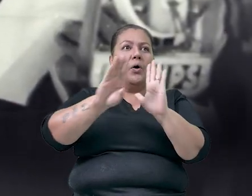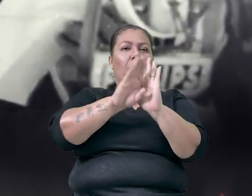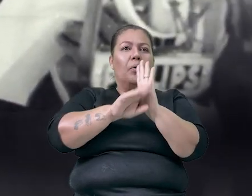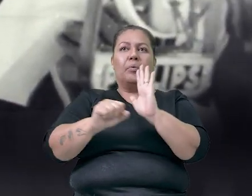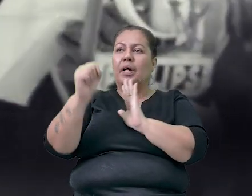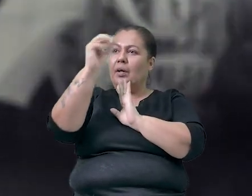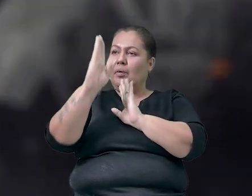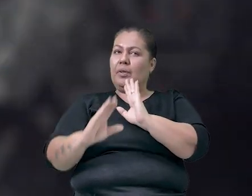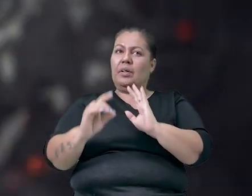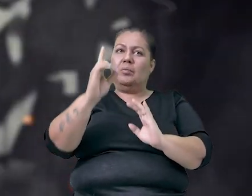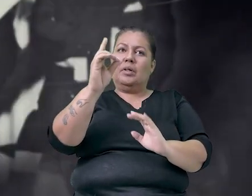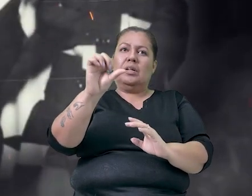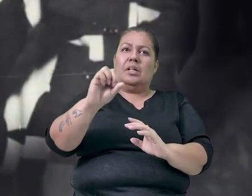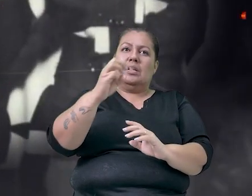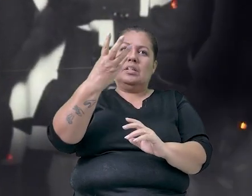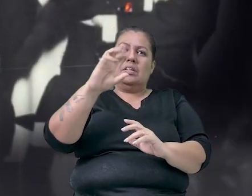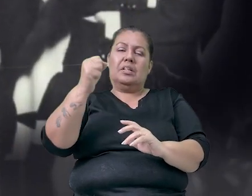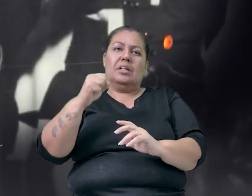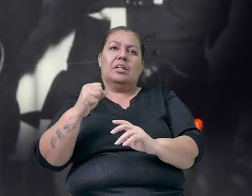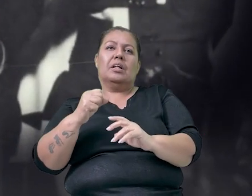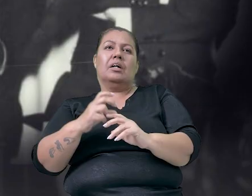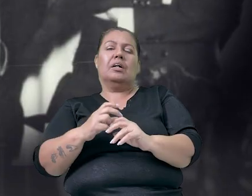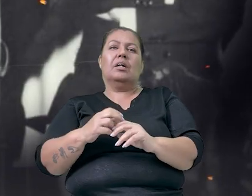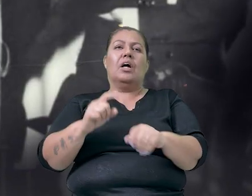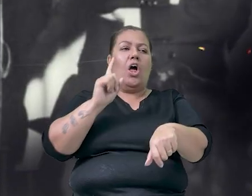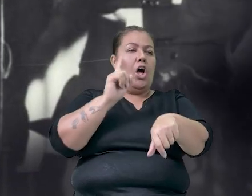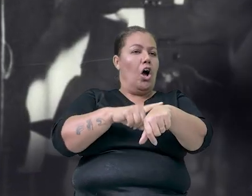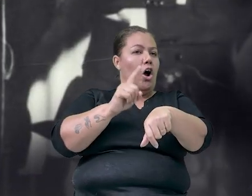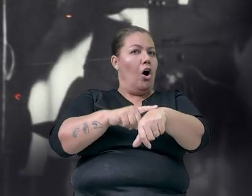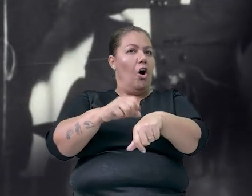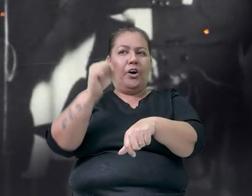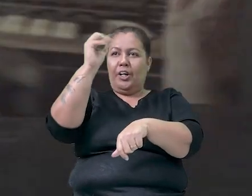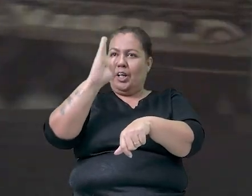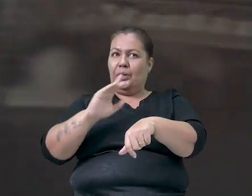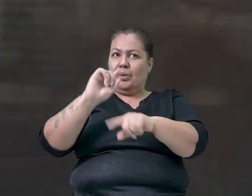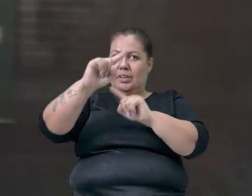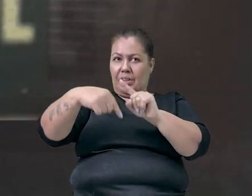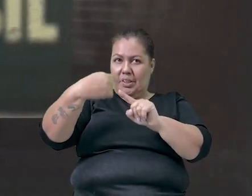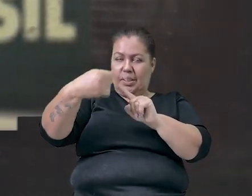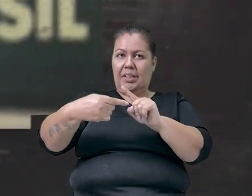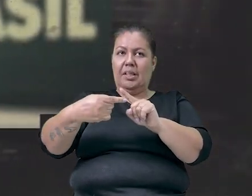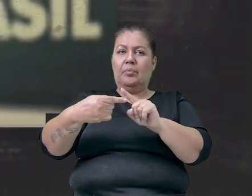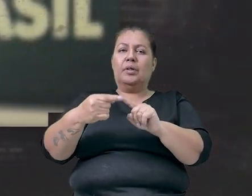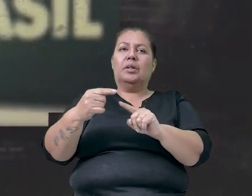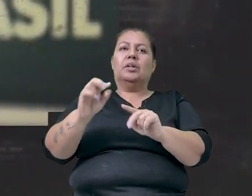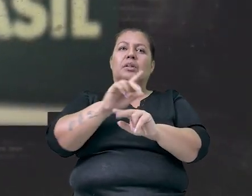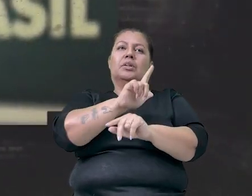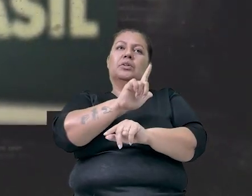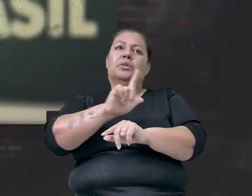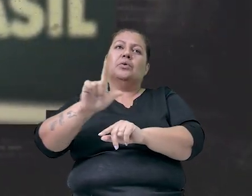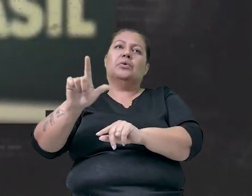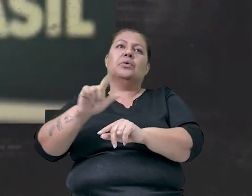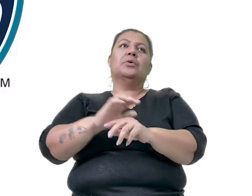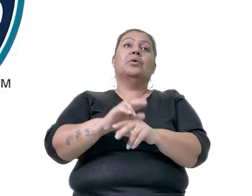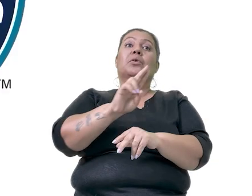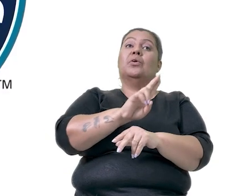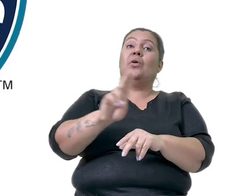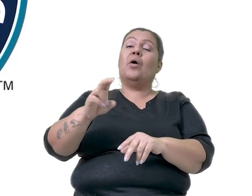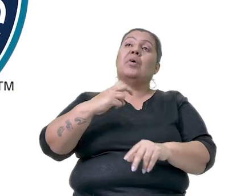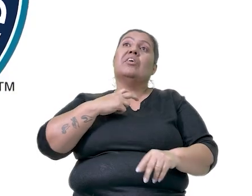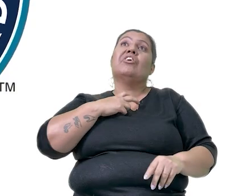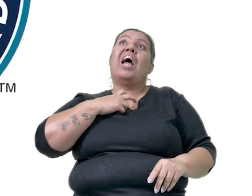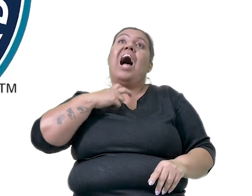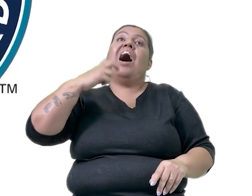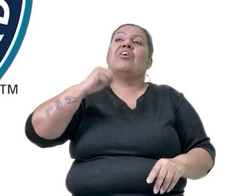em 1938 passou a ser chamado de Hora do Brasil e mais tarde ganhou o nome de A Voz do Brasil.